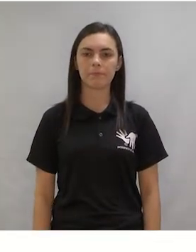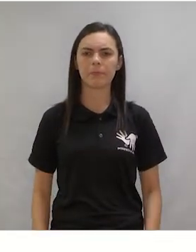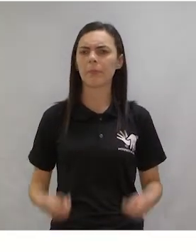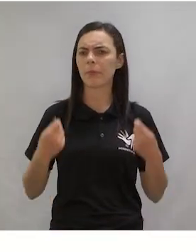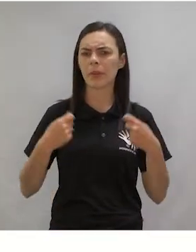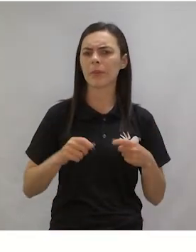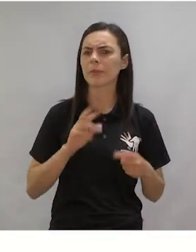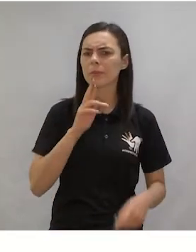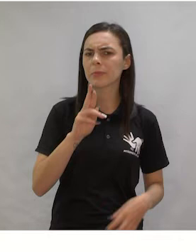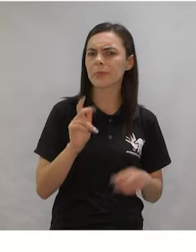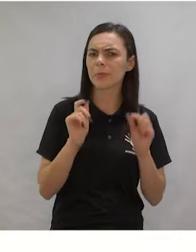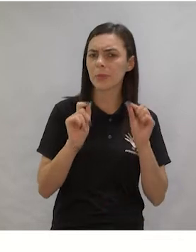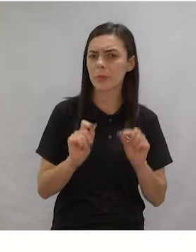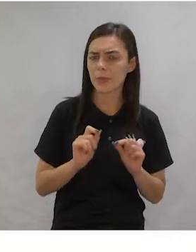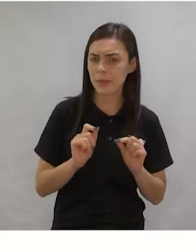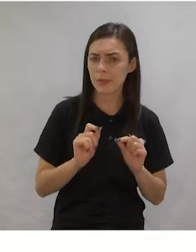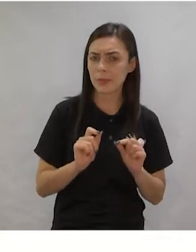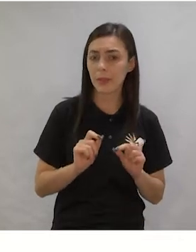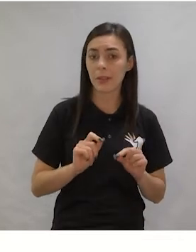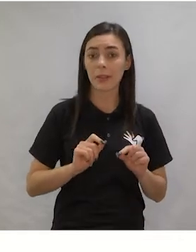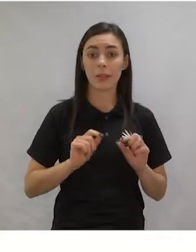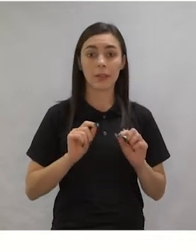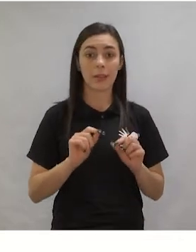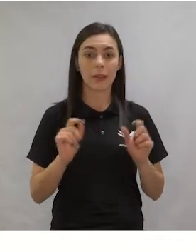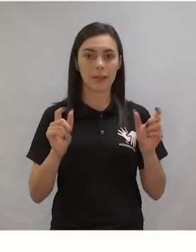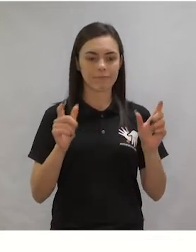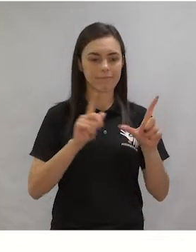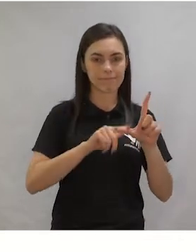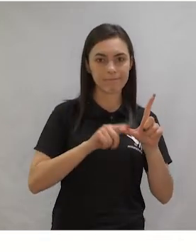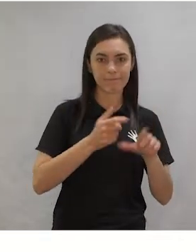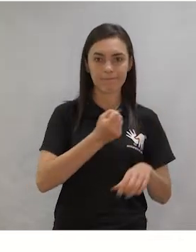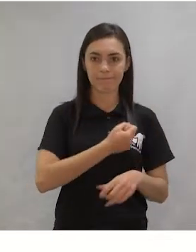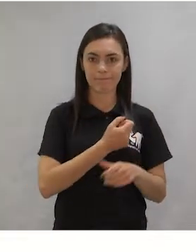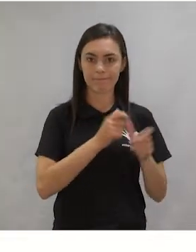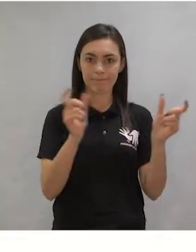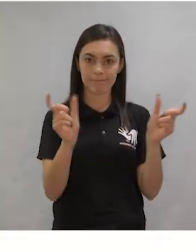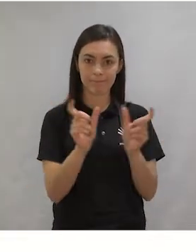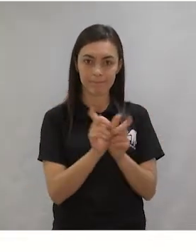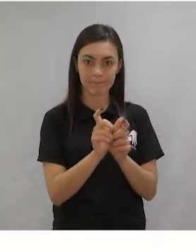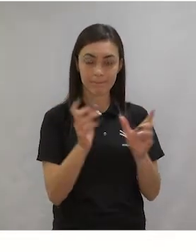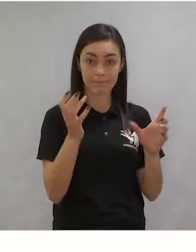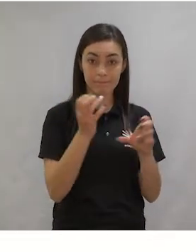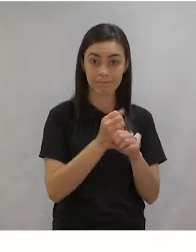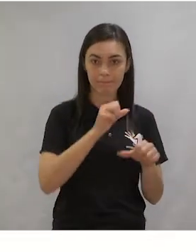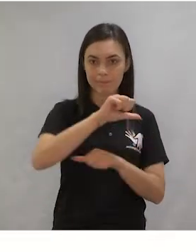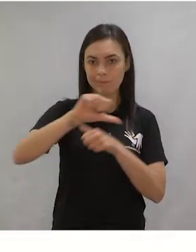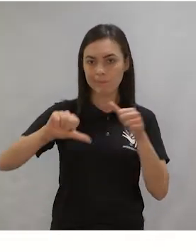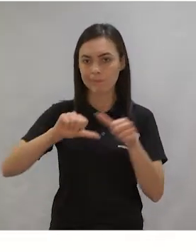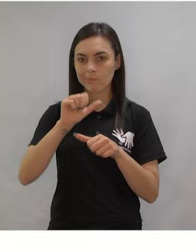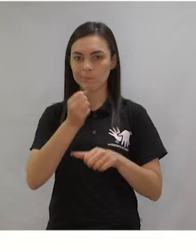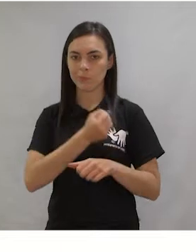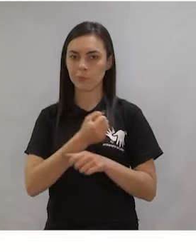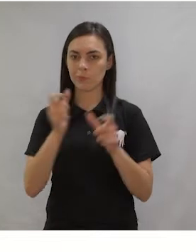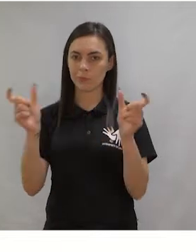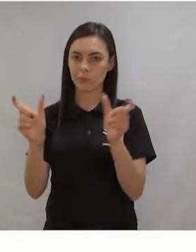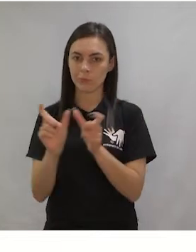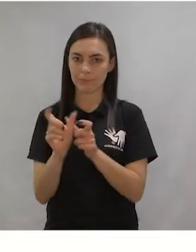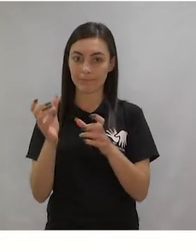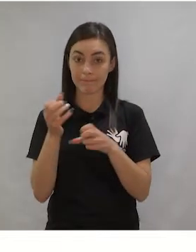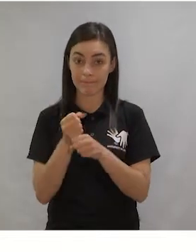O que eu vou ter que fazer? Eu vou transformar lá essa expressão algébrica na expressão numérica.